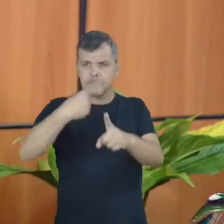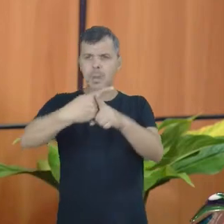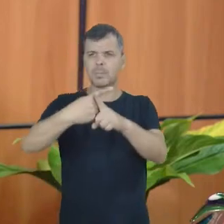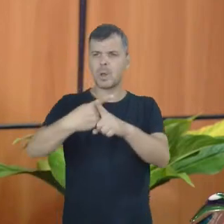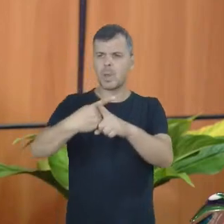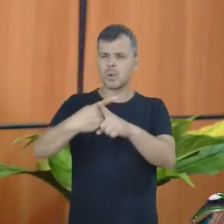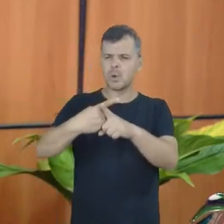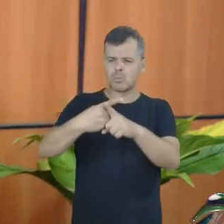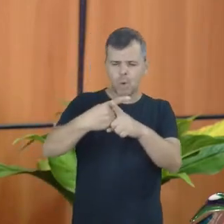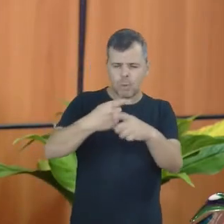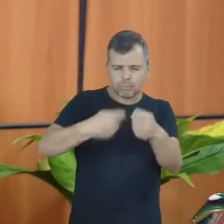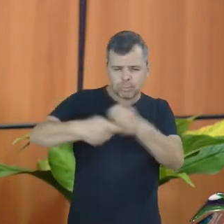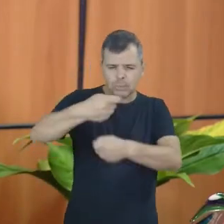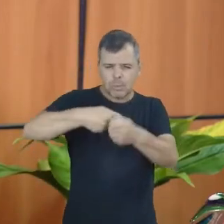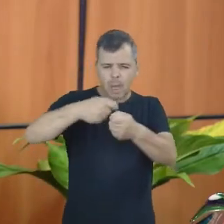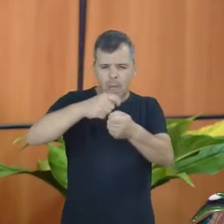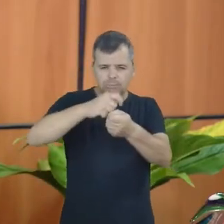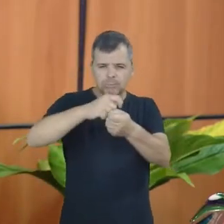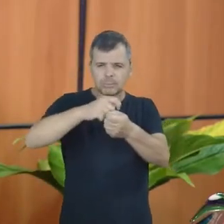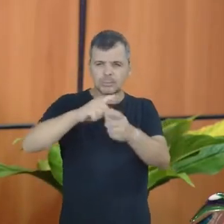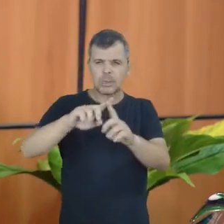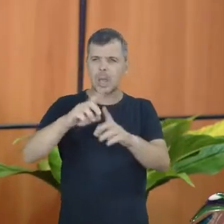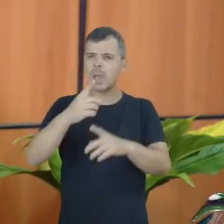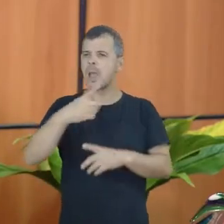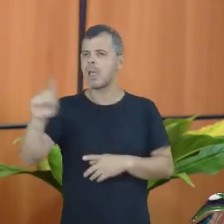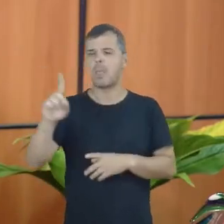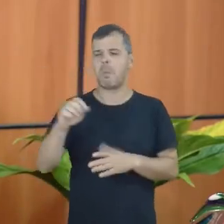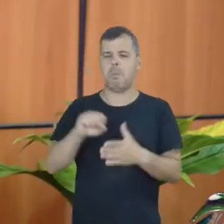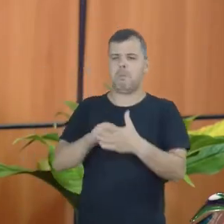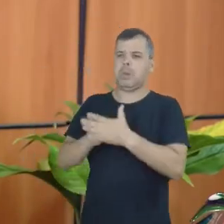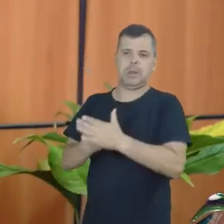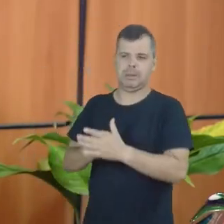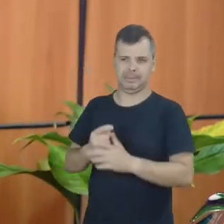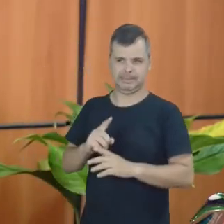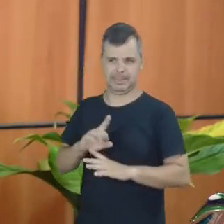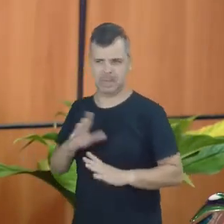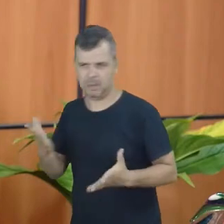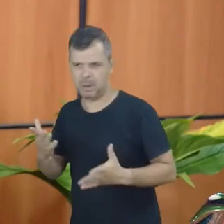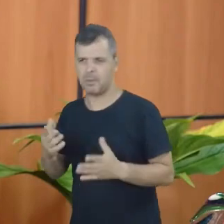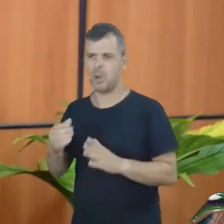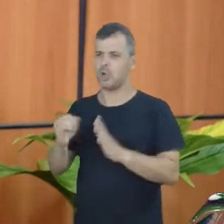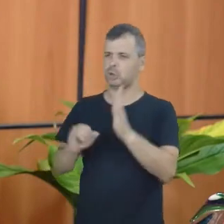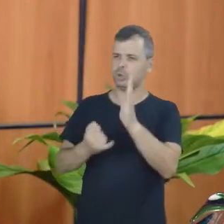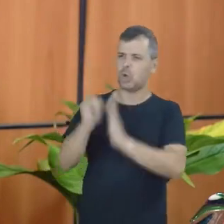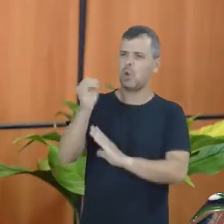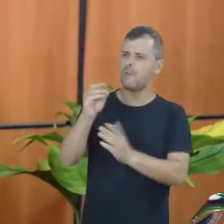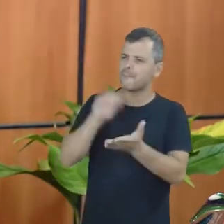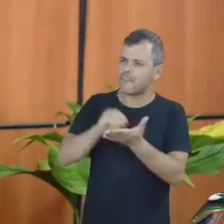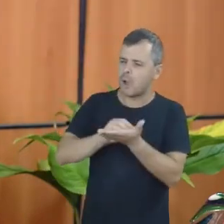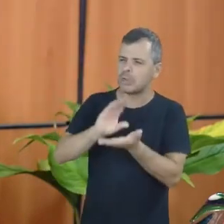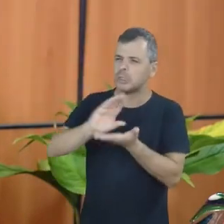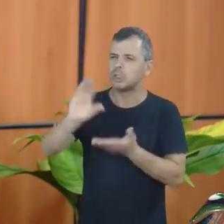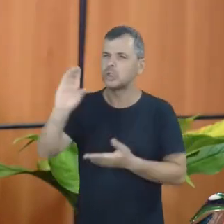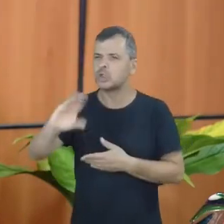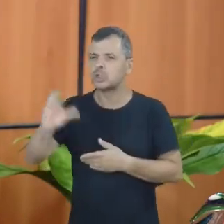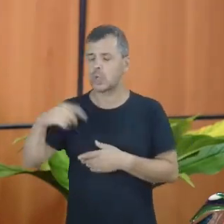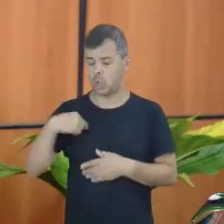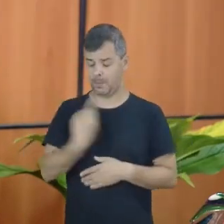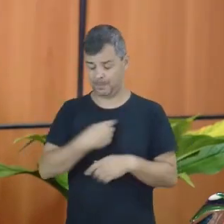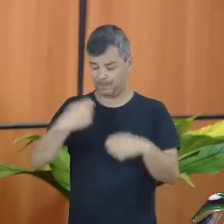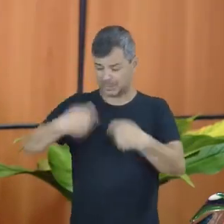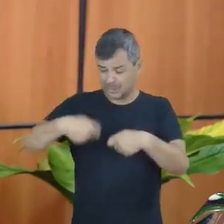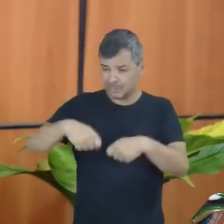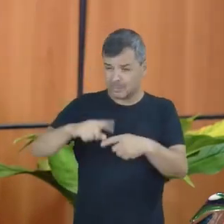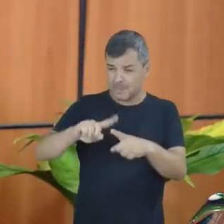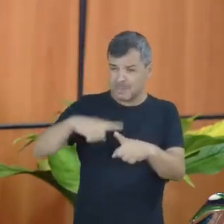inflação pela oferta, pela produção e não pela restrição, pelos juros altos, pela ausência de crédito. Nós precisamos de mais crédito, nós